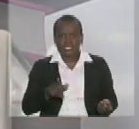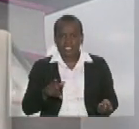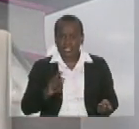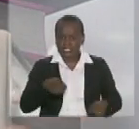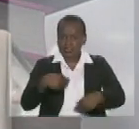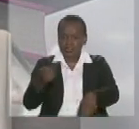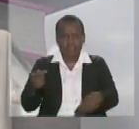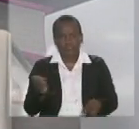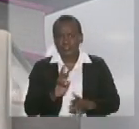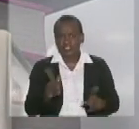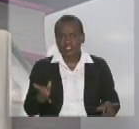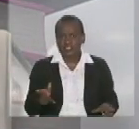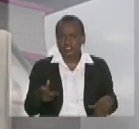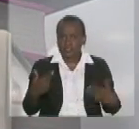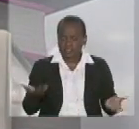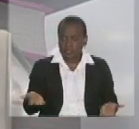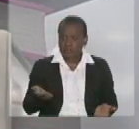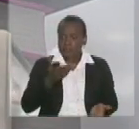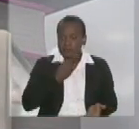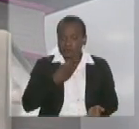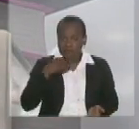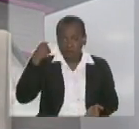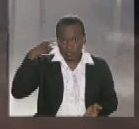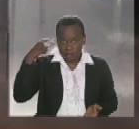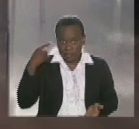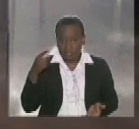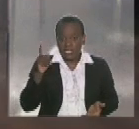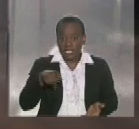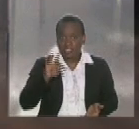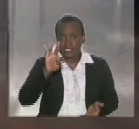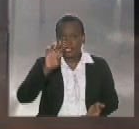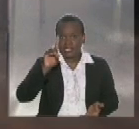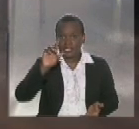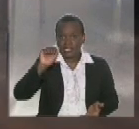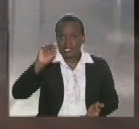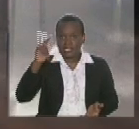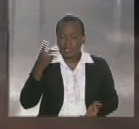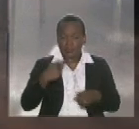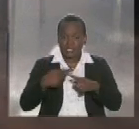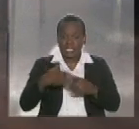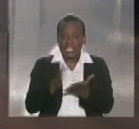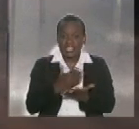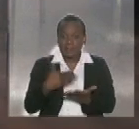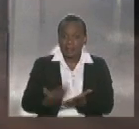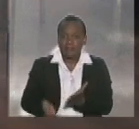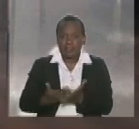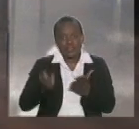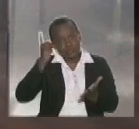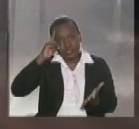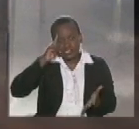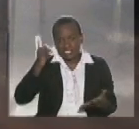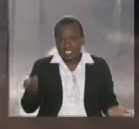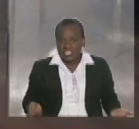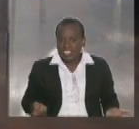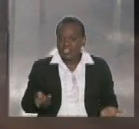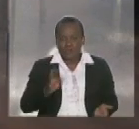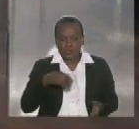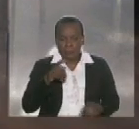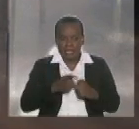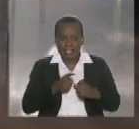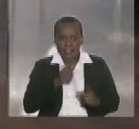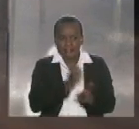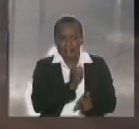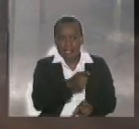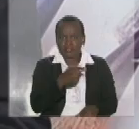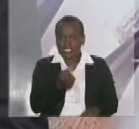simplesmente ser, né? Então, a gente ainda... O menino maluquinho seria TDAH, porque ele perde um caderno Sim. todo dia, né? Ele seria